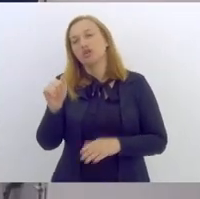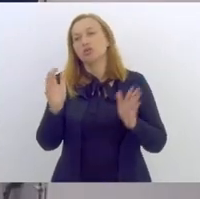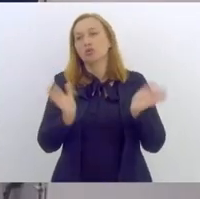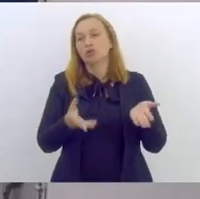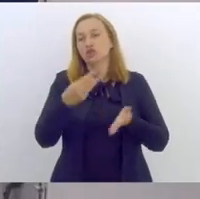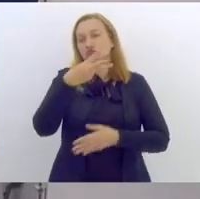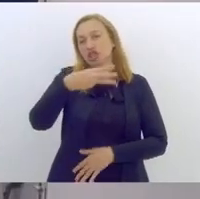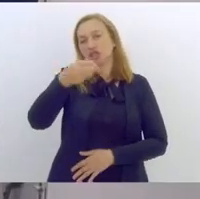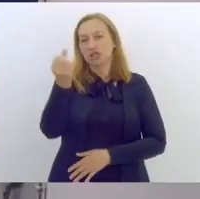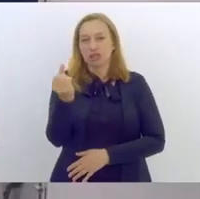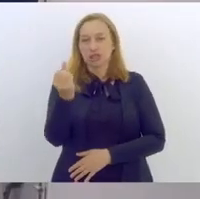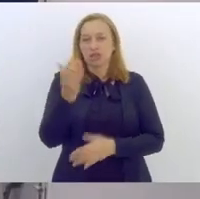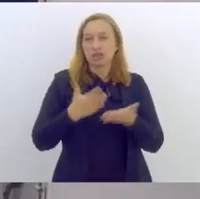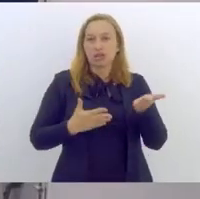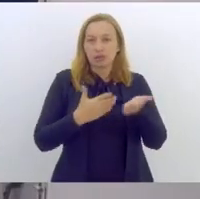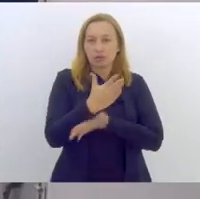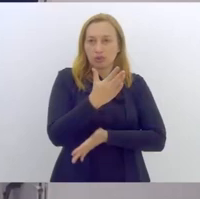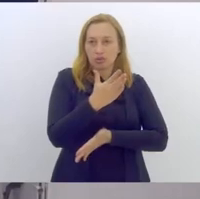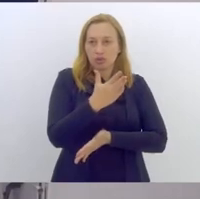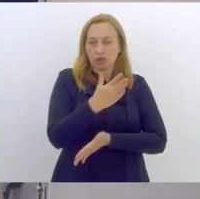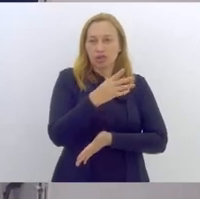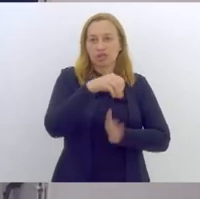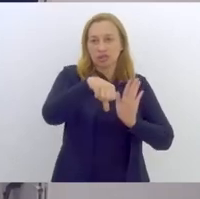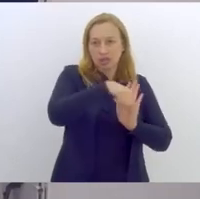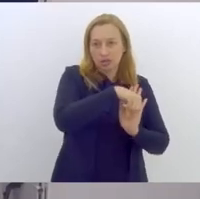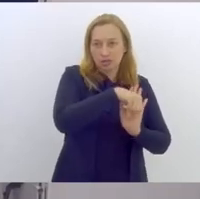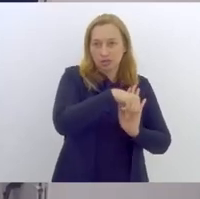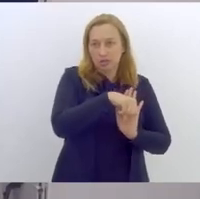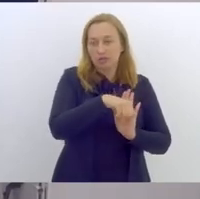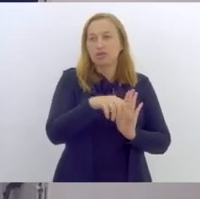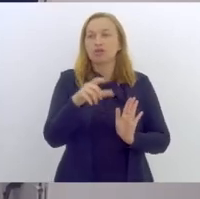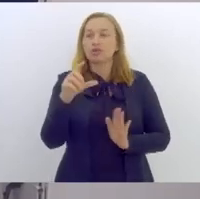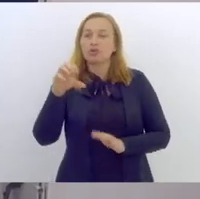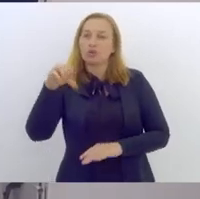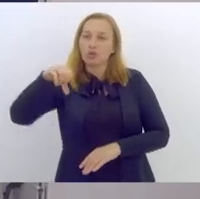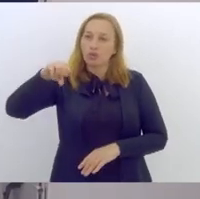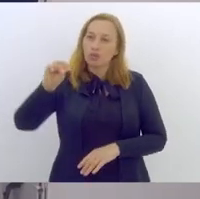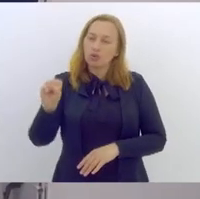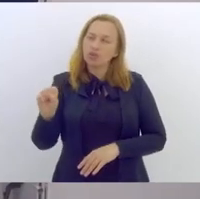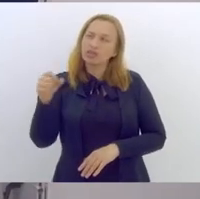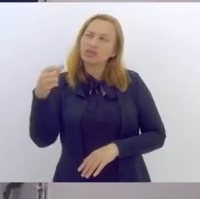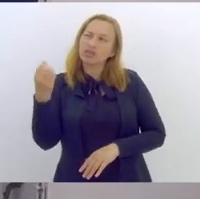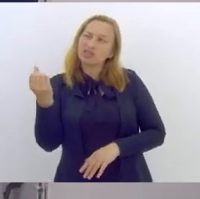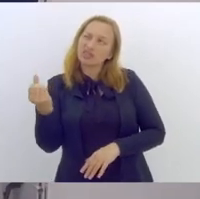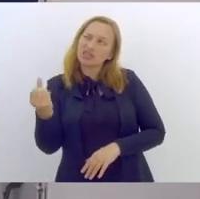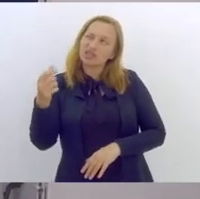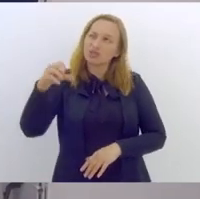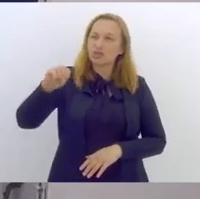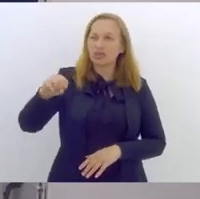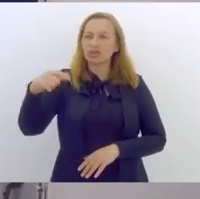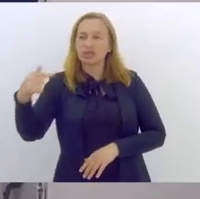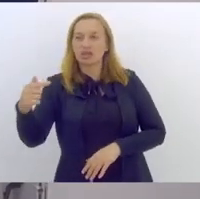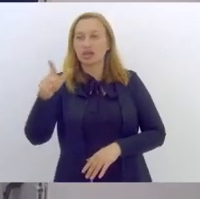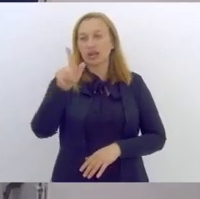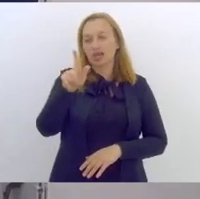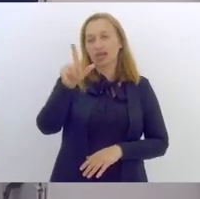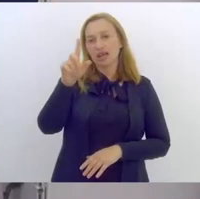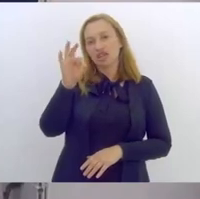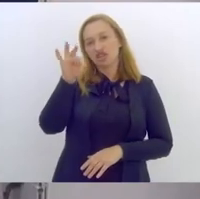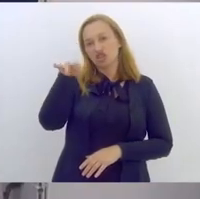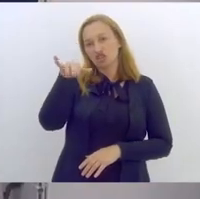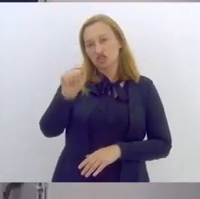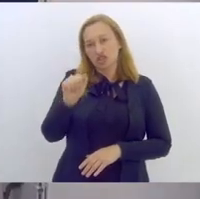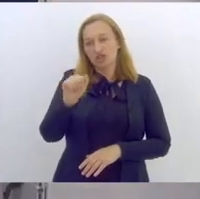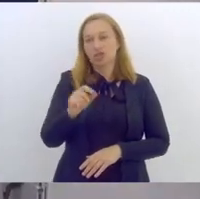36 aprovados peritos criminais e 86 87 peritos legistas né